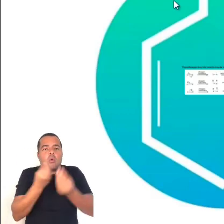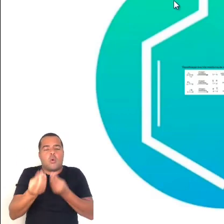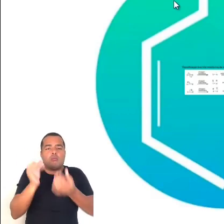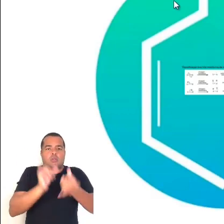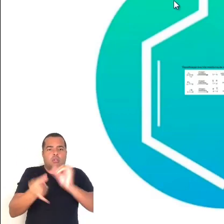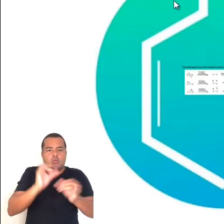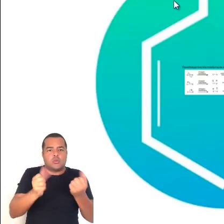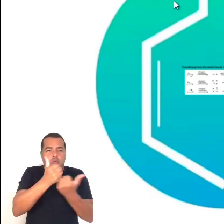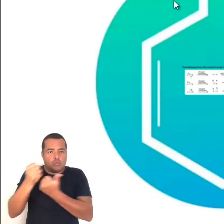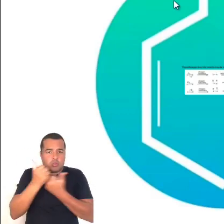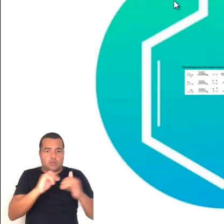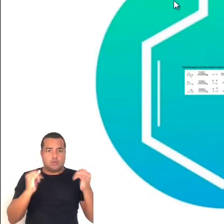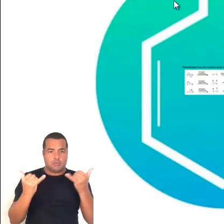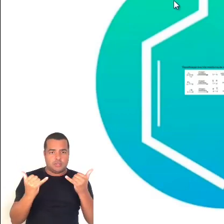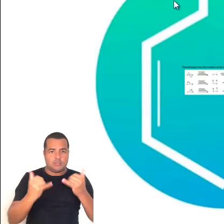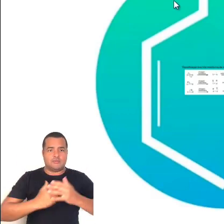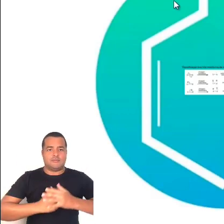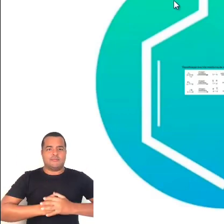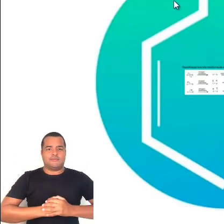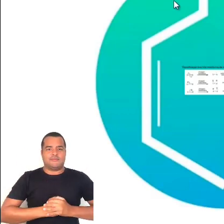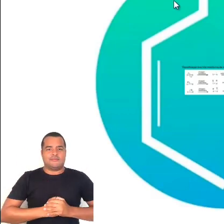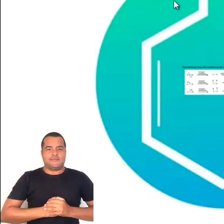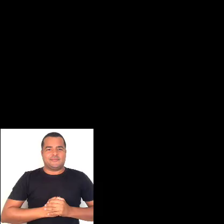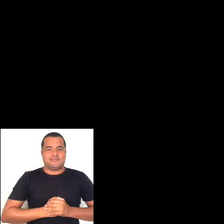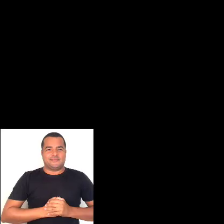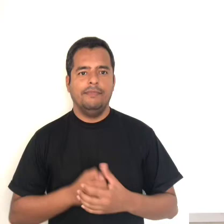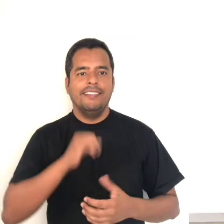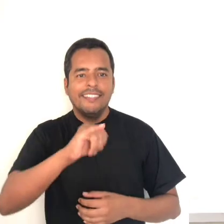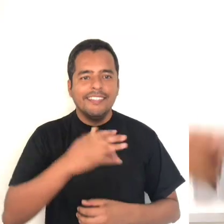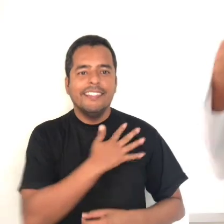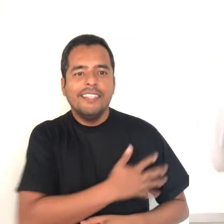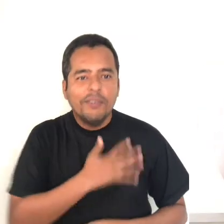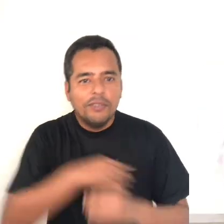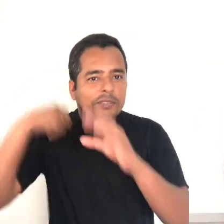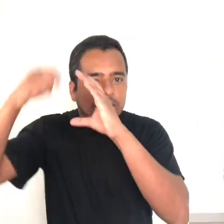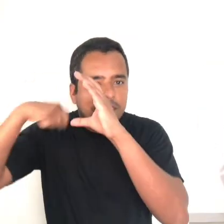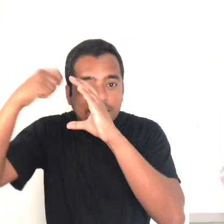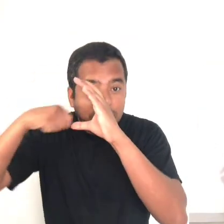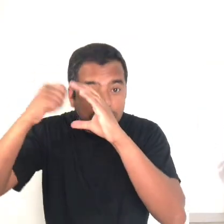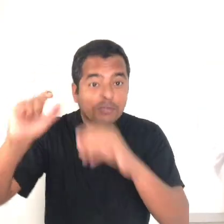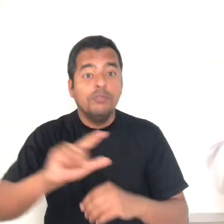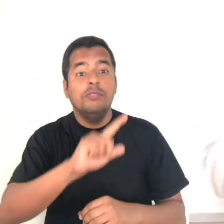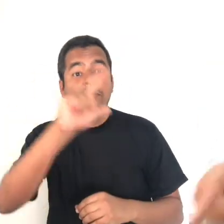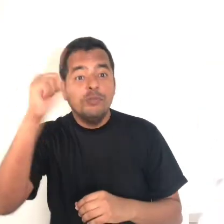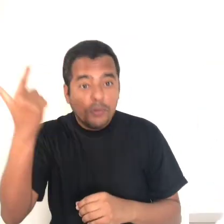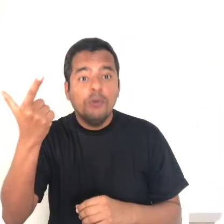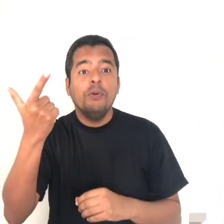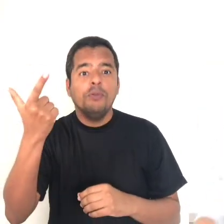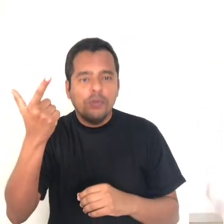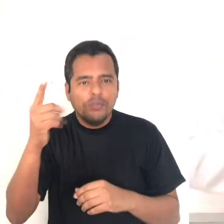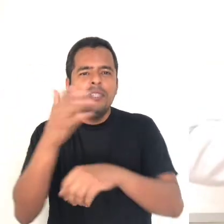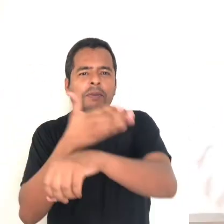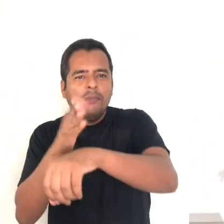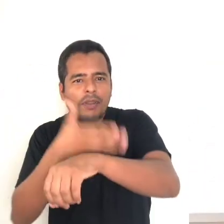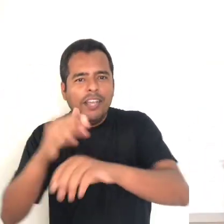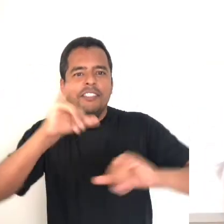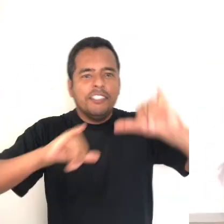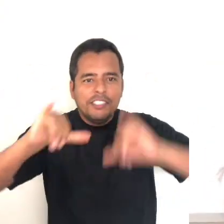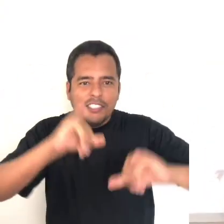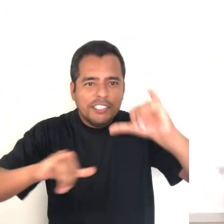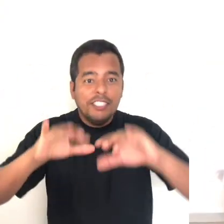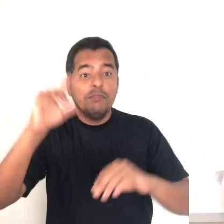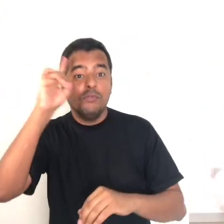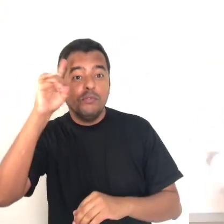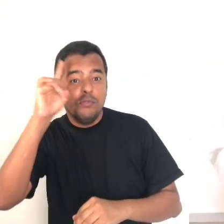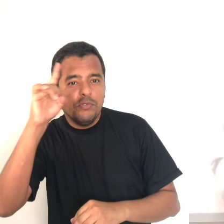atuando aí nesse processo das reações de substituição, beleza? Se você gostou desse vídeo e de tantos outros, com práticas